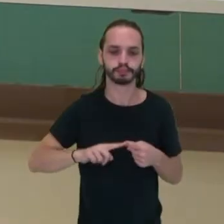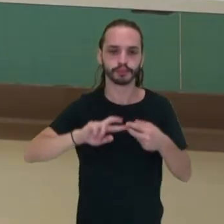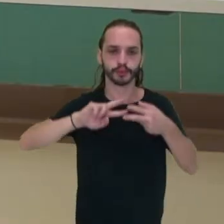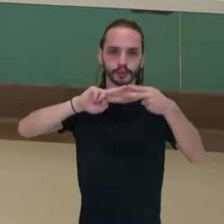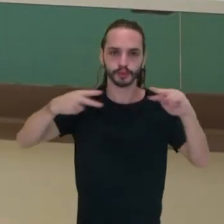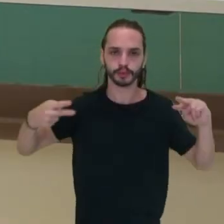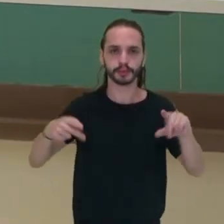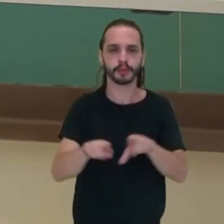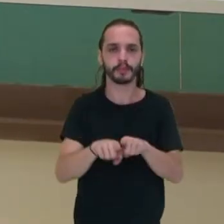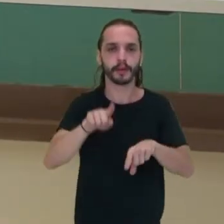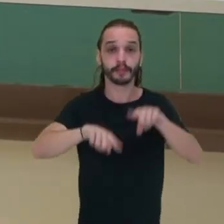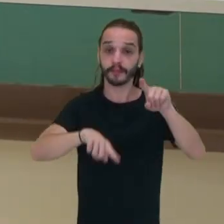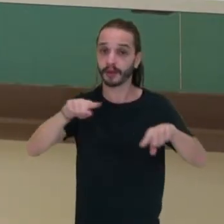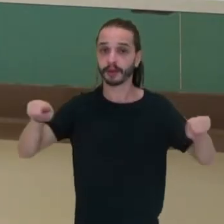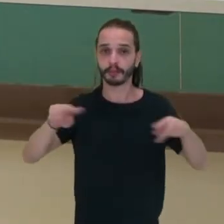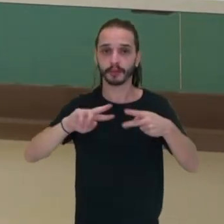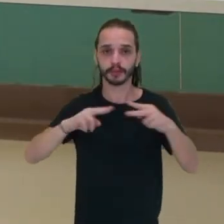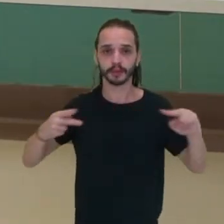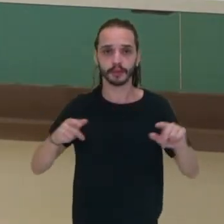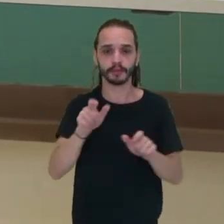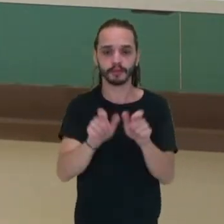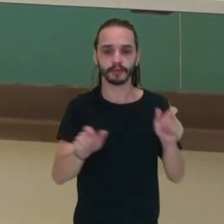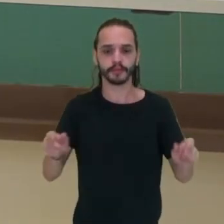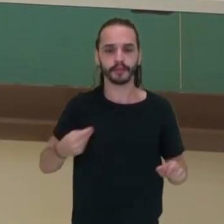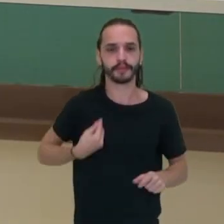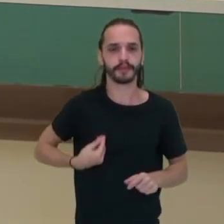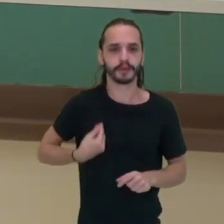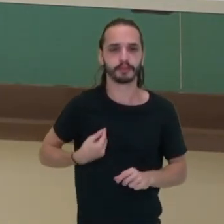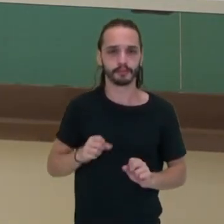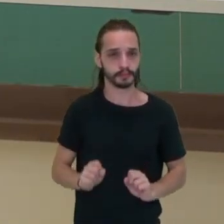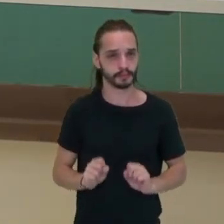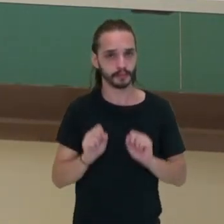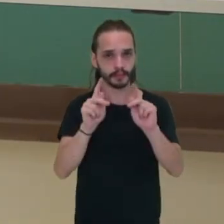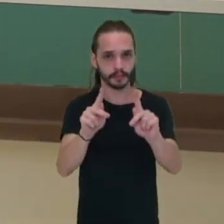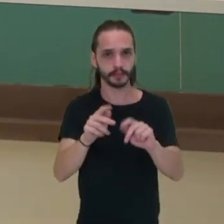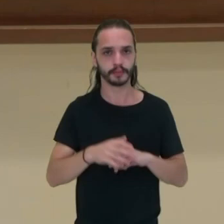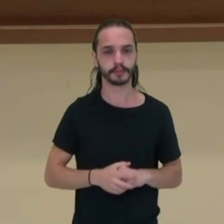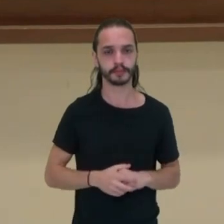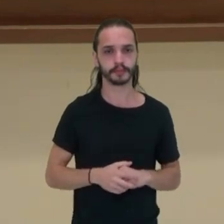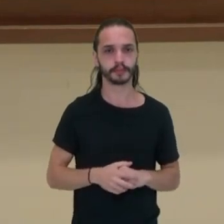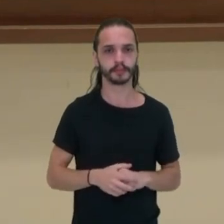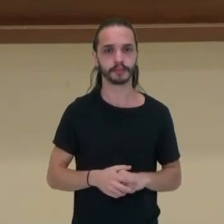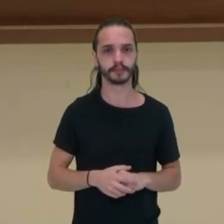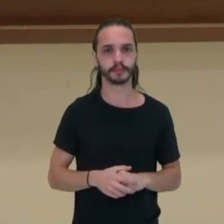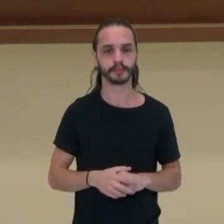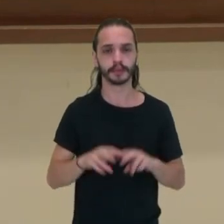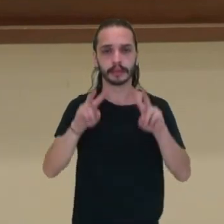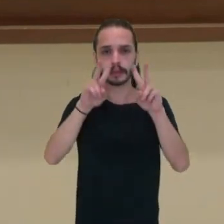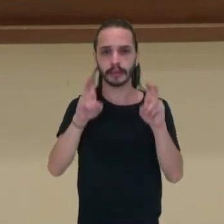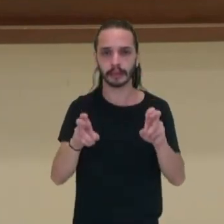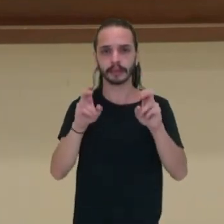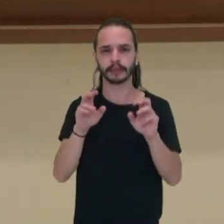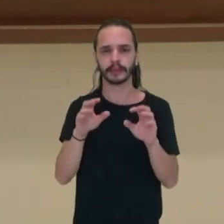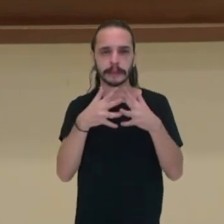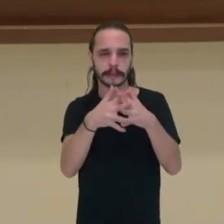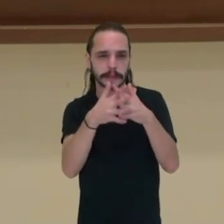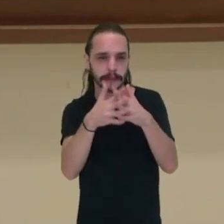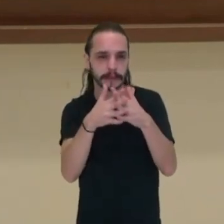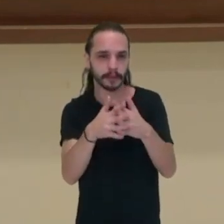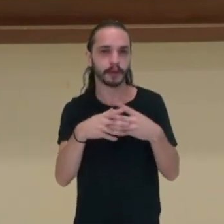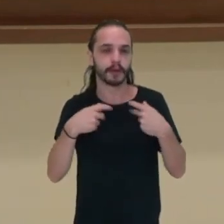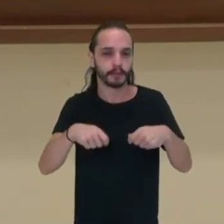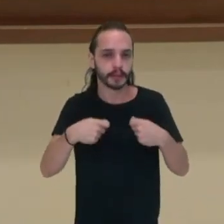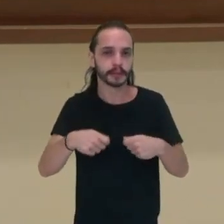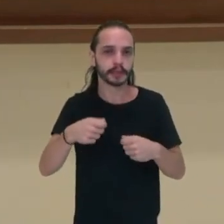da variabilidade genética dos seres vivos. Ok, galera? Gente, assunto complicadinho ali, precisa